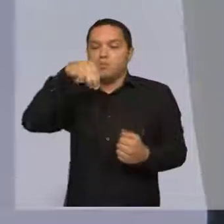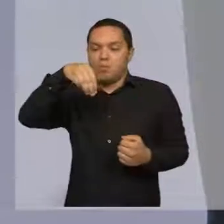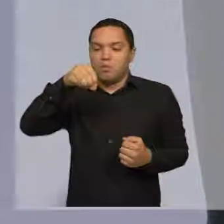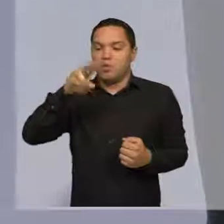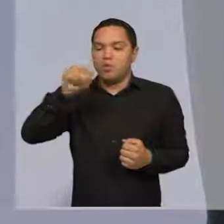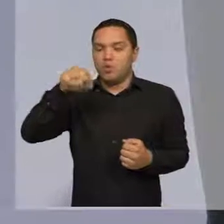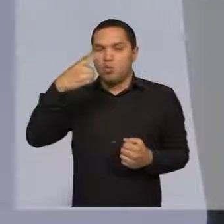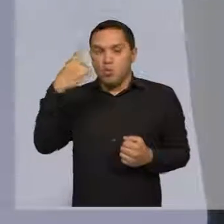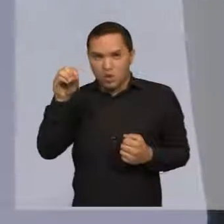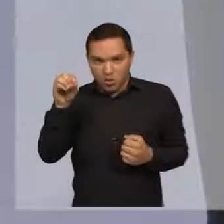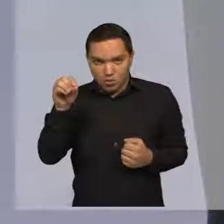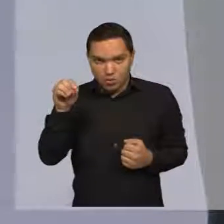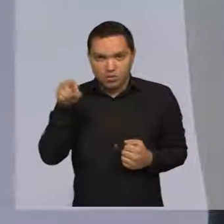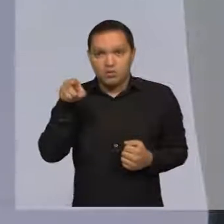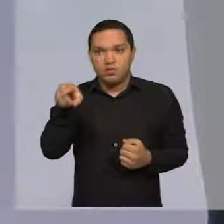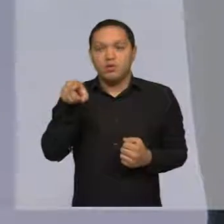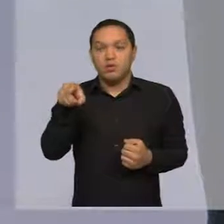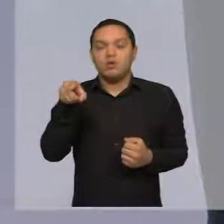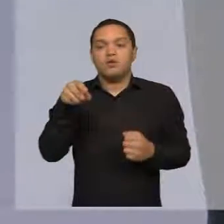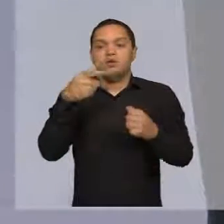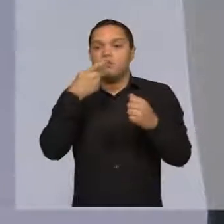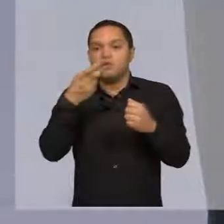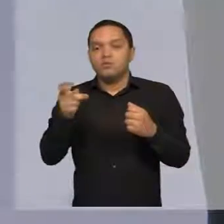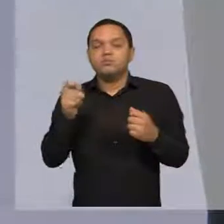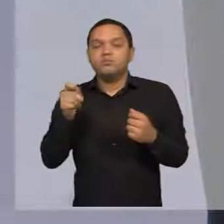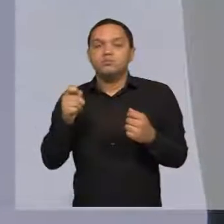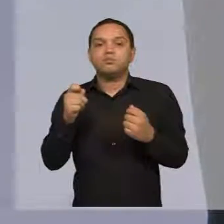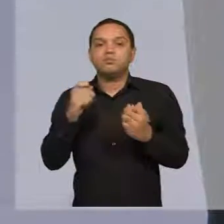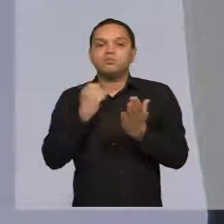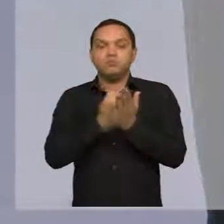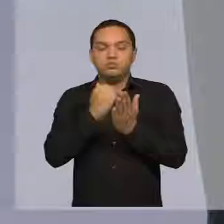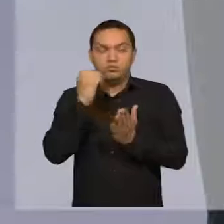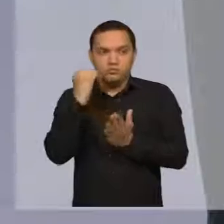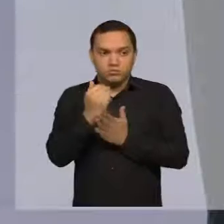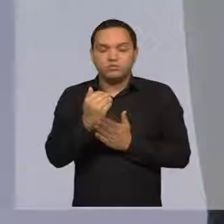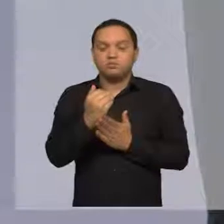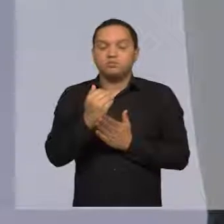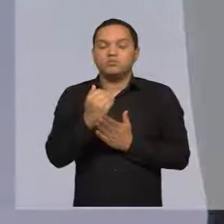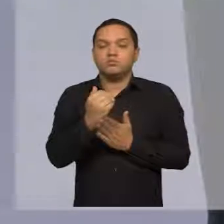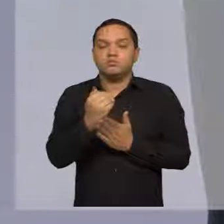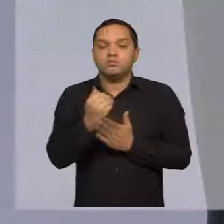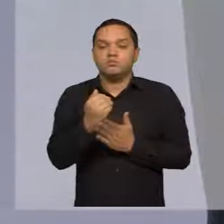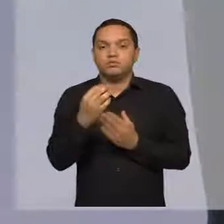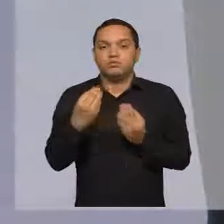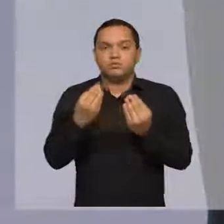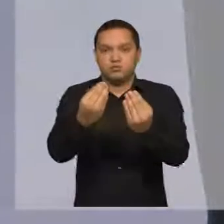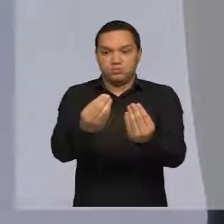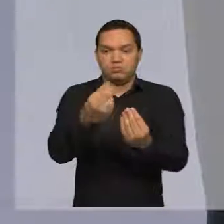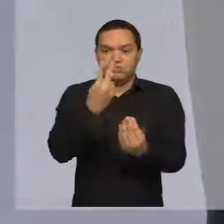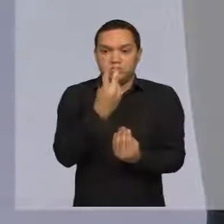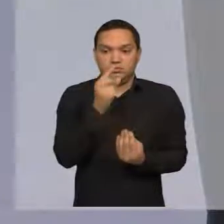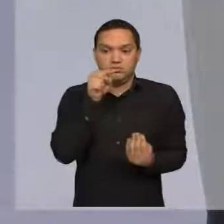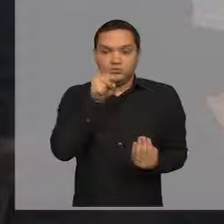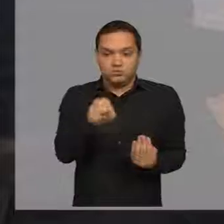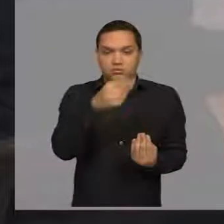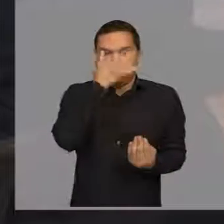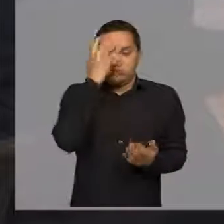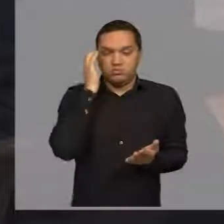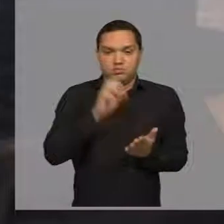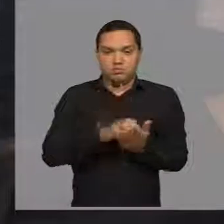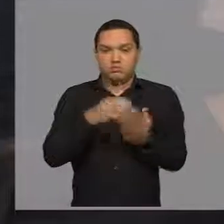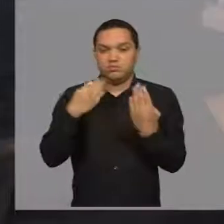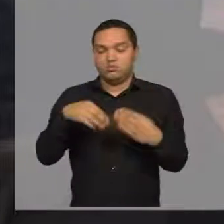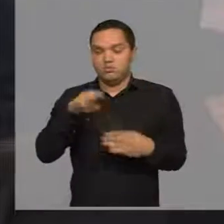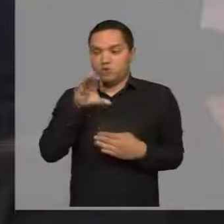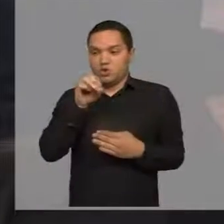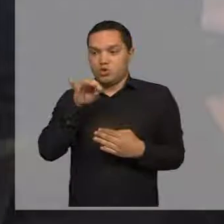Mourão, em que amplia, concede a que quase 2.000 servidores